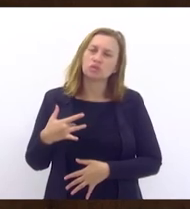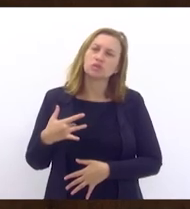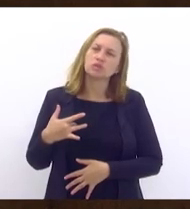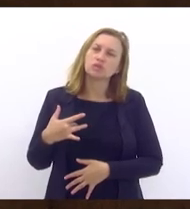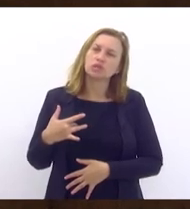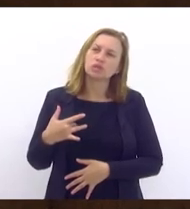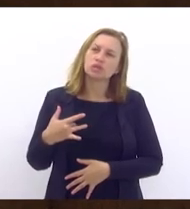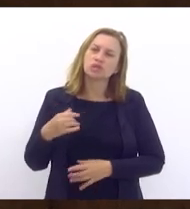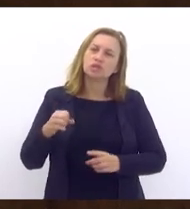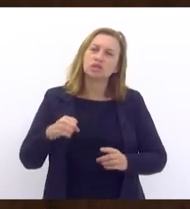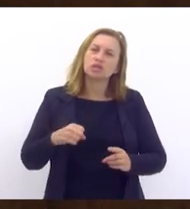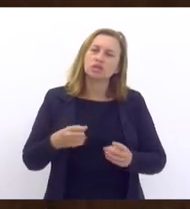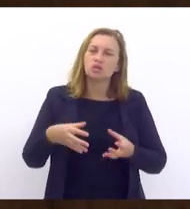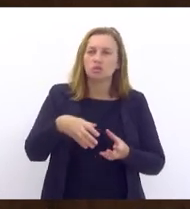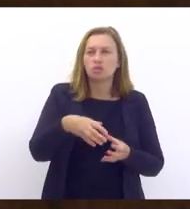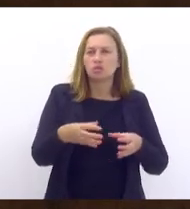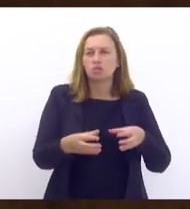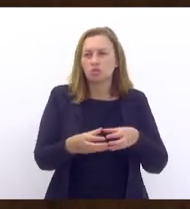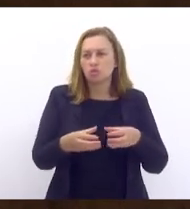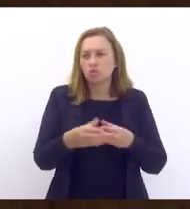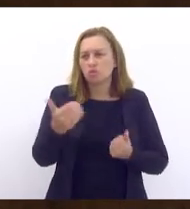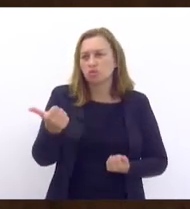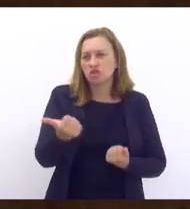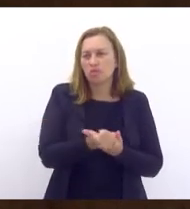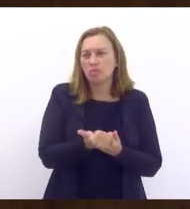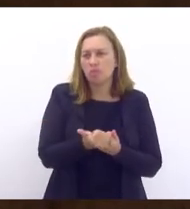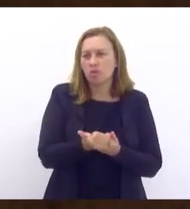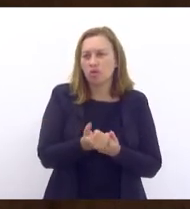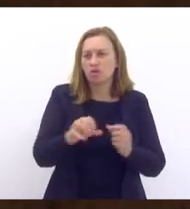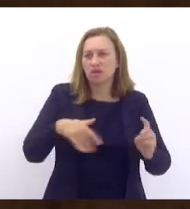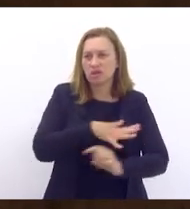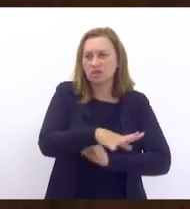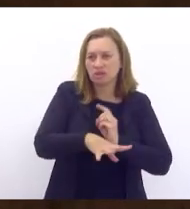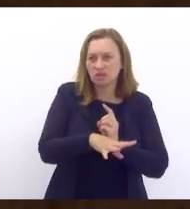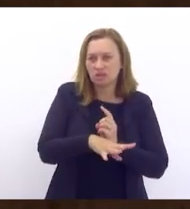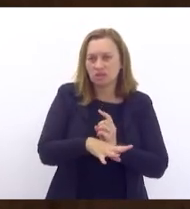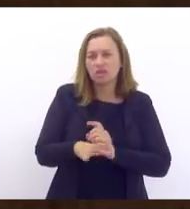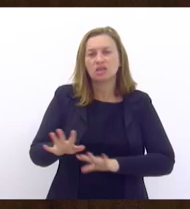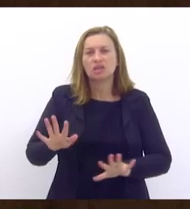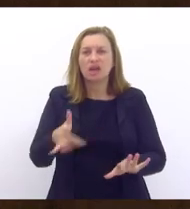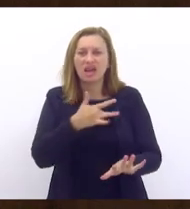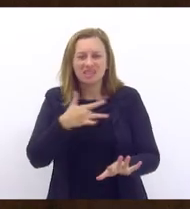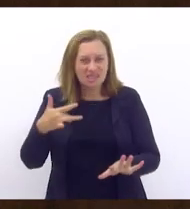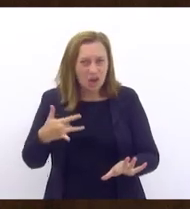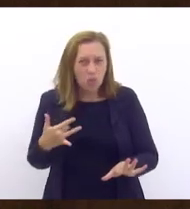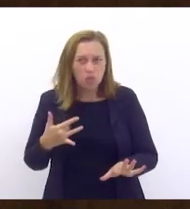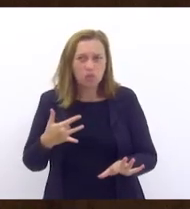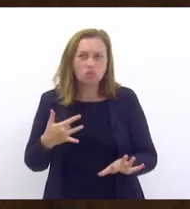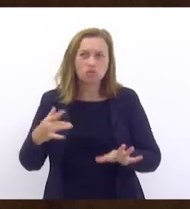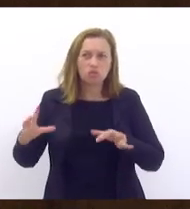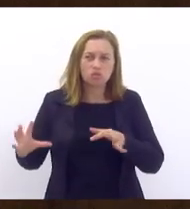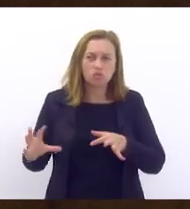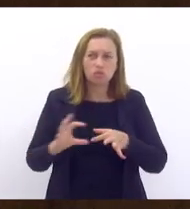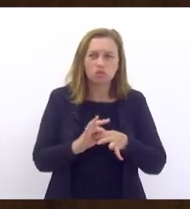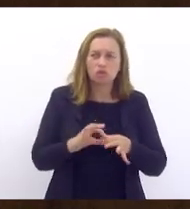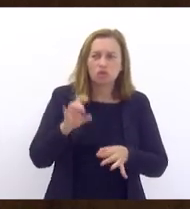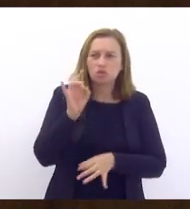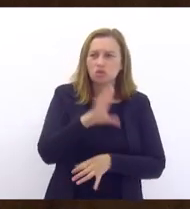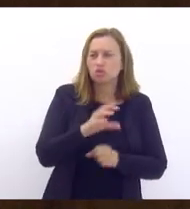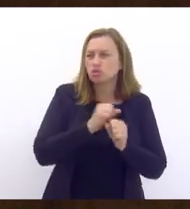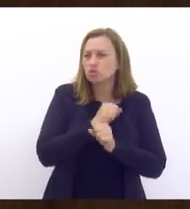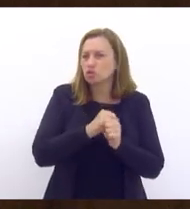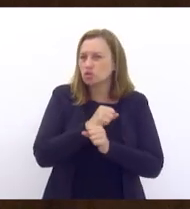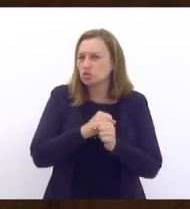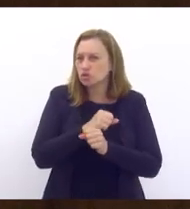rede socioassistencial e a transversalidade com a saúde. A saúde até que a gente consolidou bem nos últimos anos,